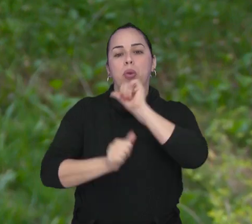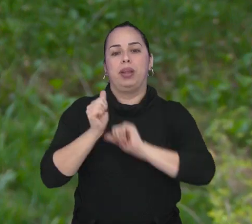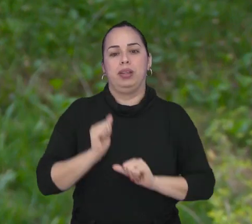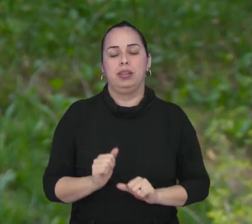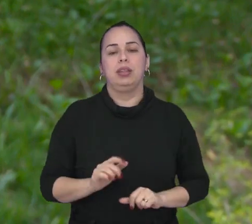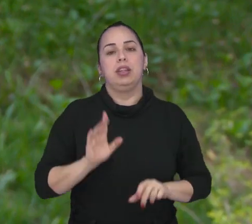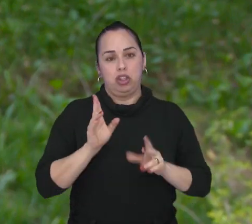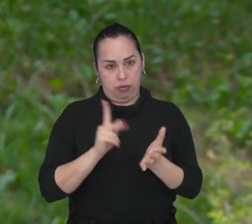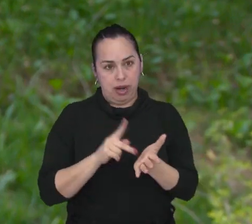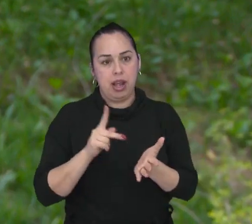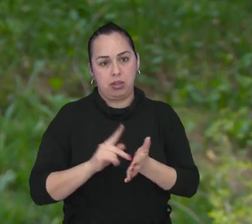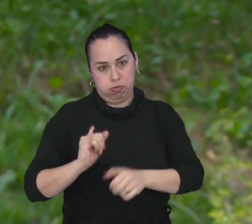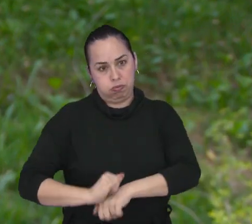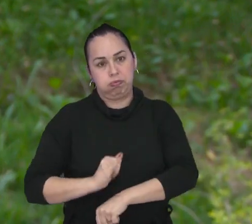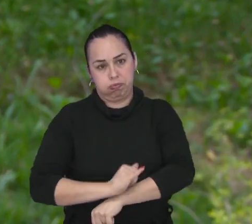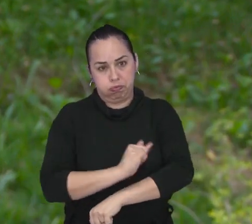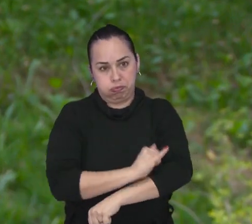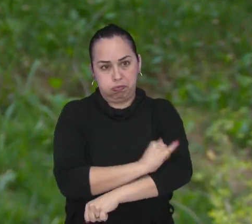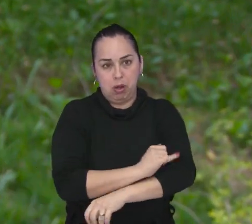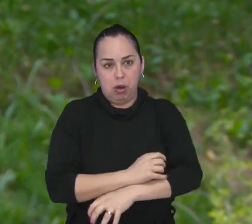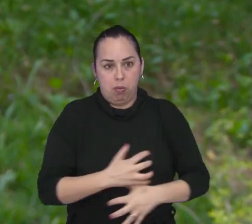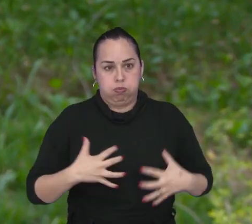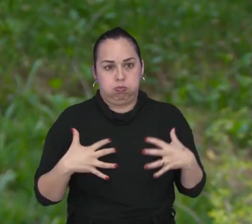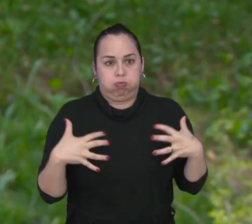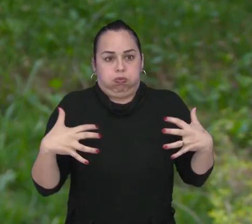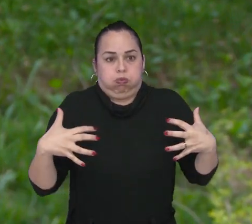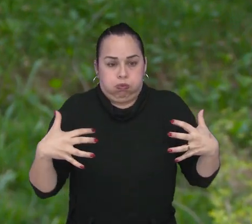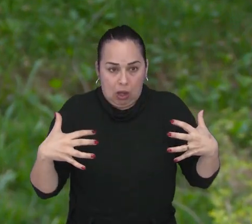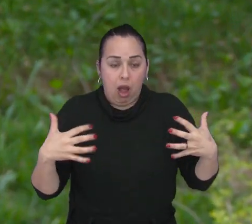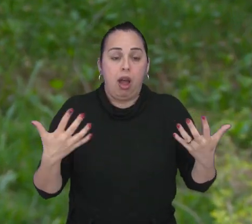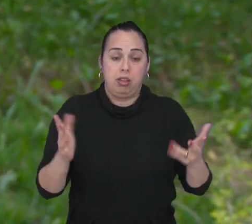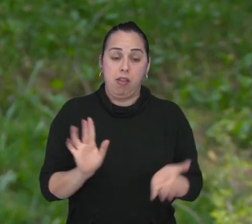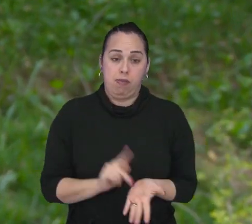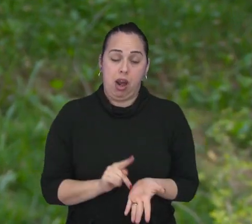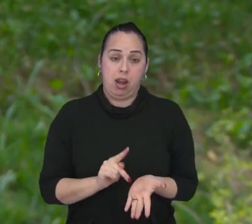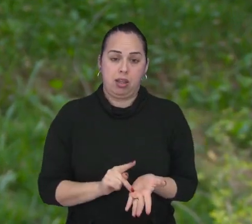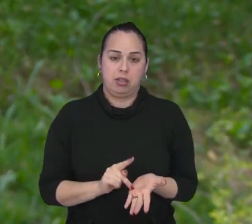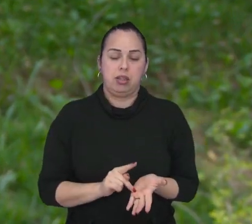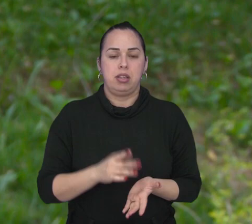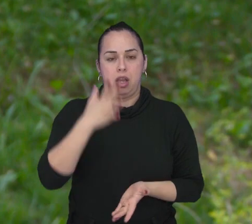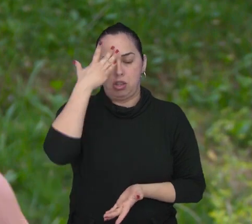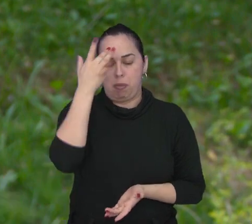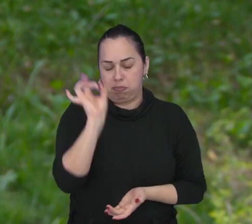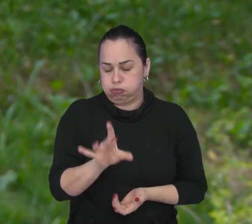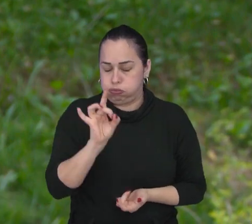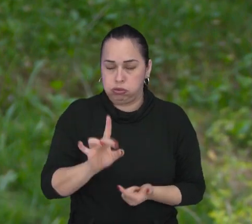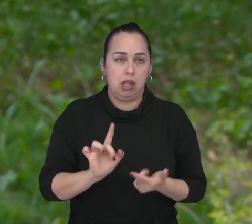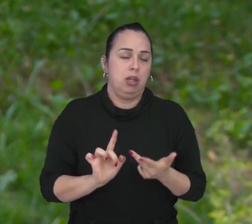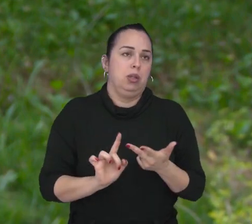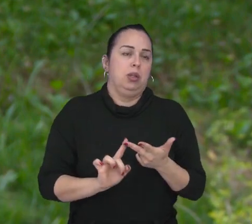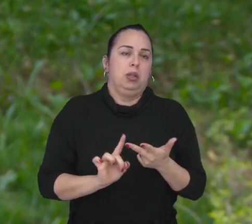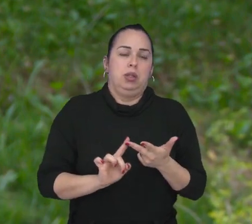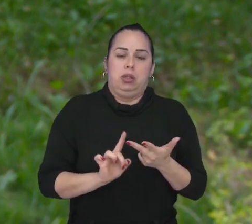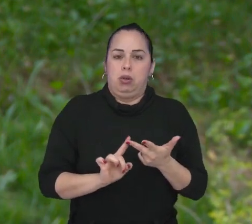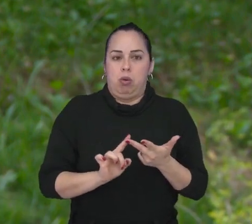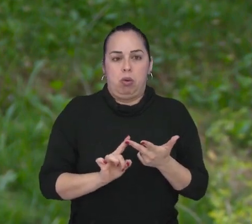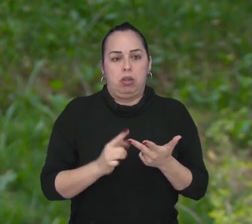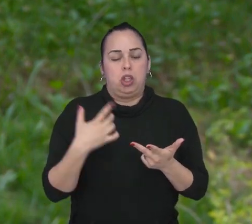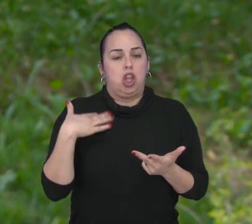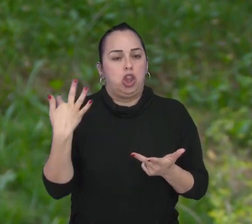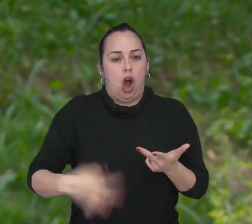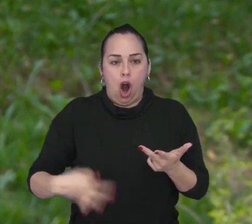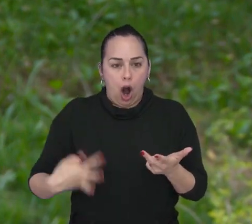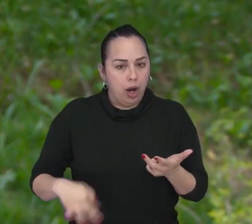pésima porque realmente eu engordei muito e enchei bastante né e eu tinha muita dor de cabeça ainda eu tinha